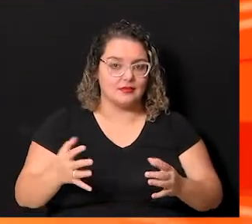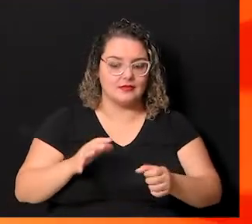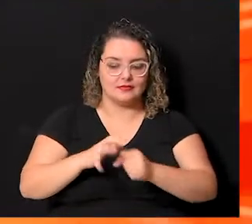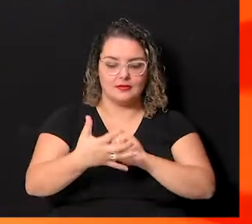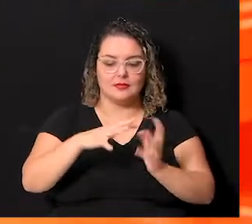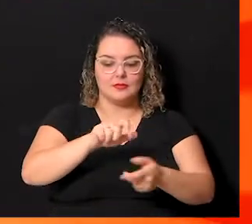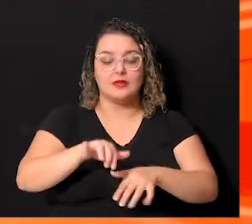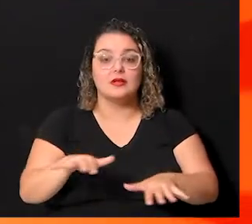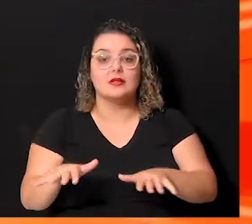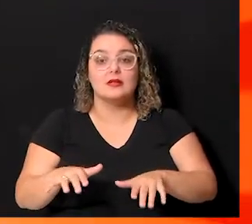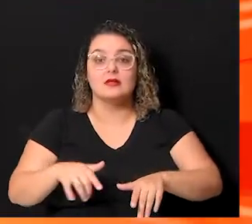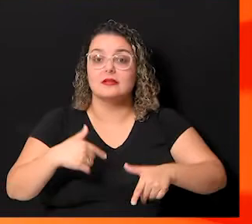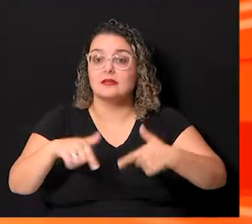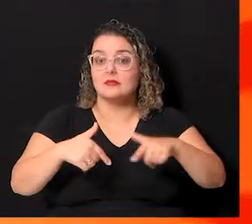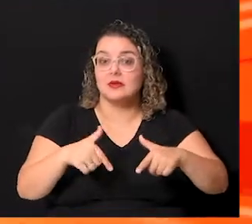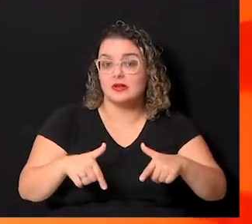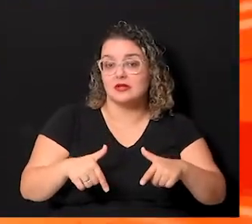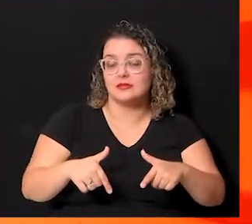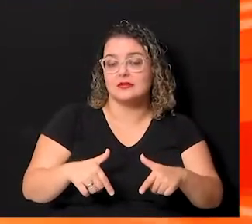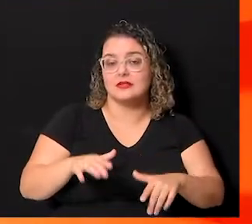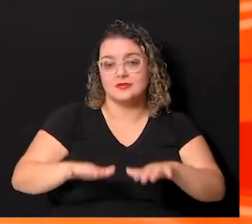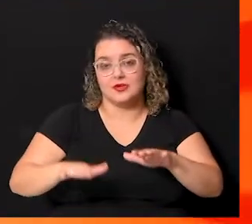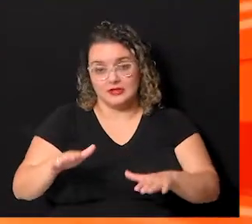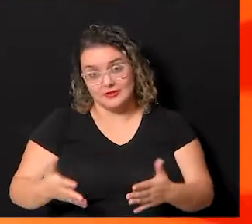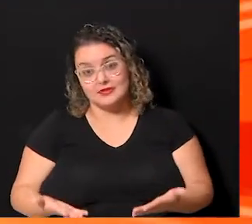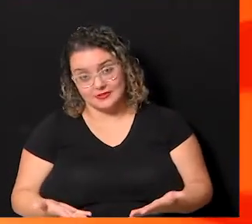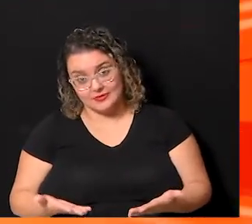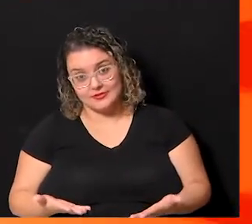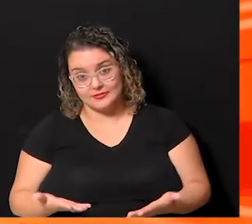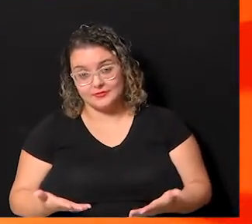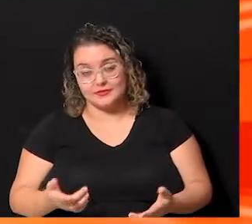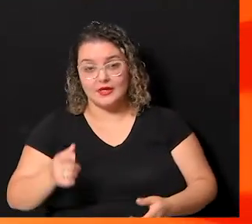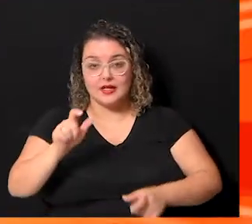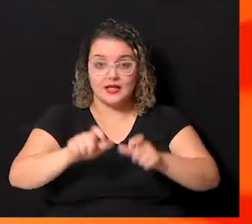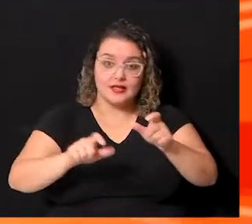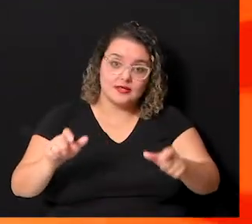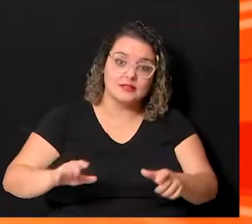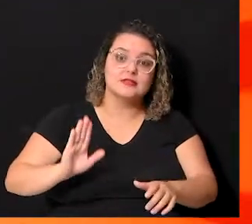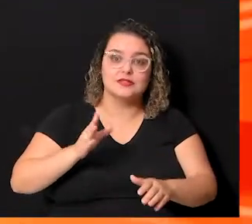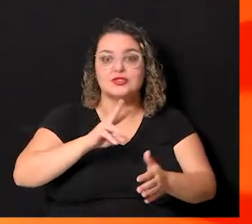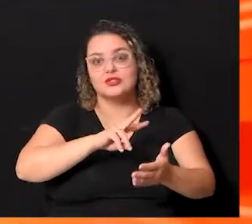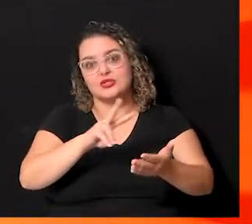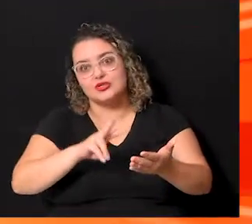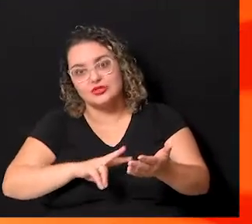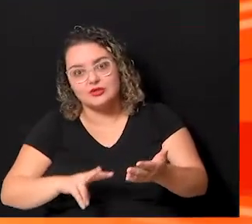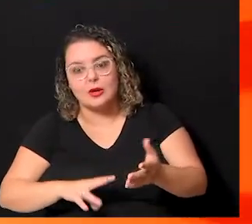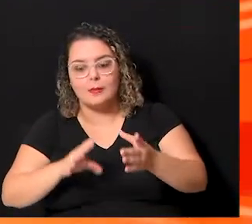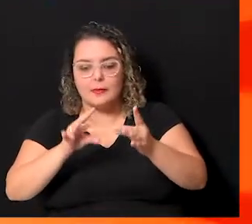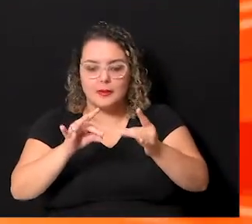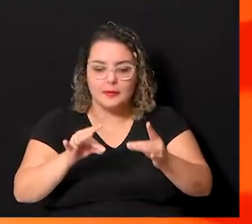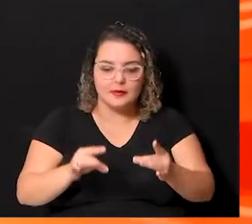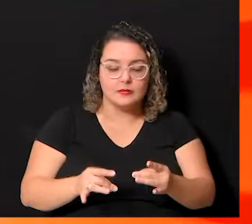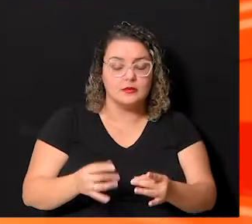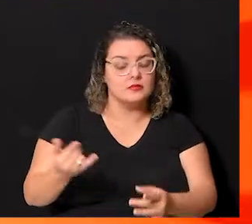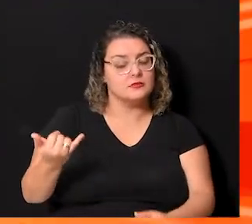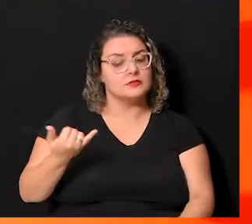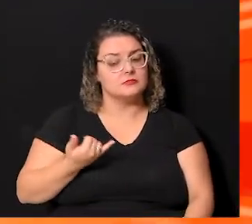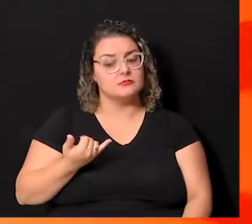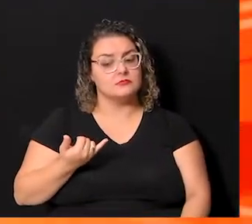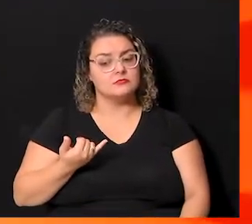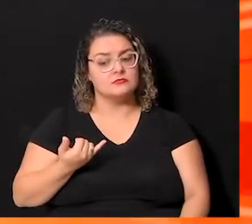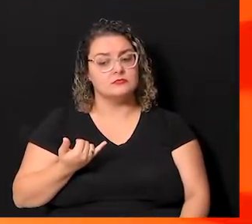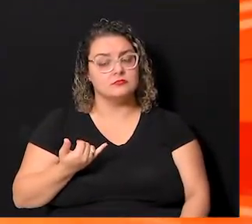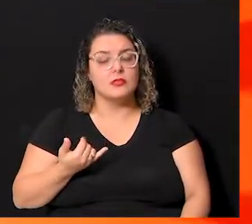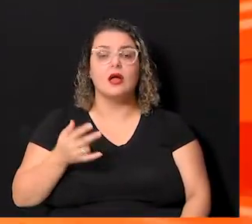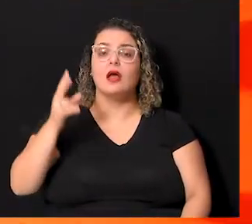era trabalhar às vezes, né, alguns dias trabalhando. E aí as pessoas que já leram na miúda tal falaram assim,